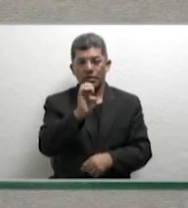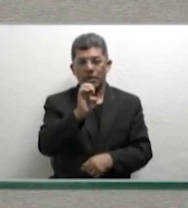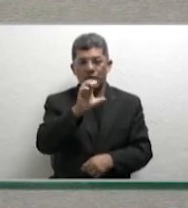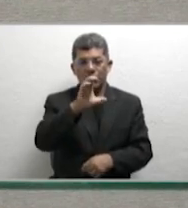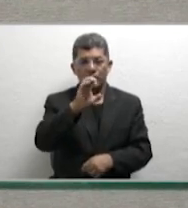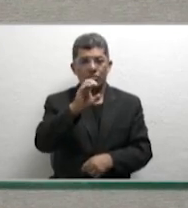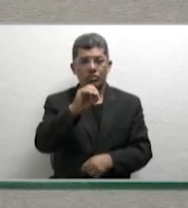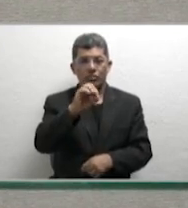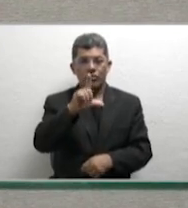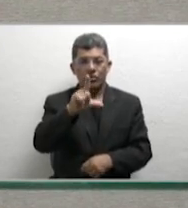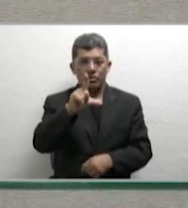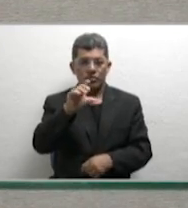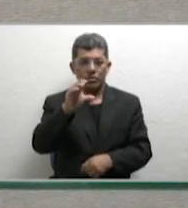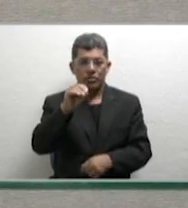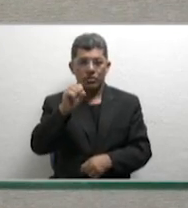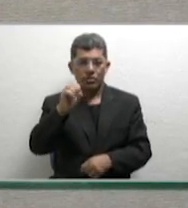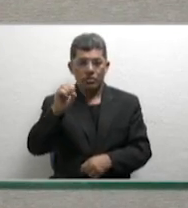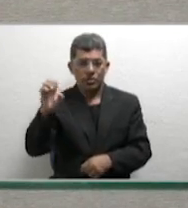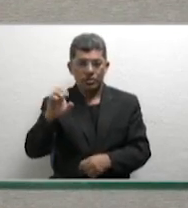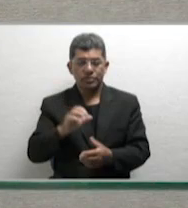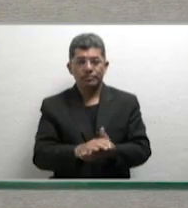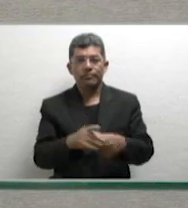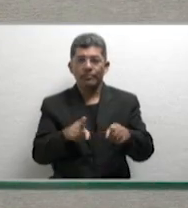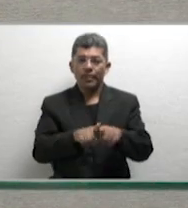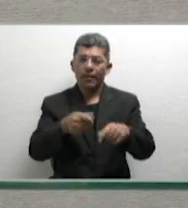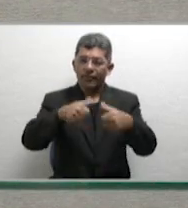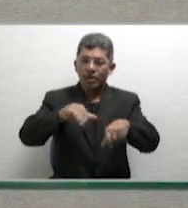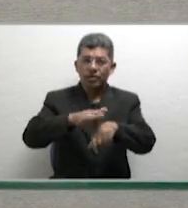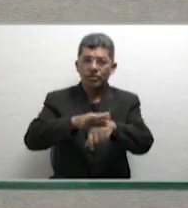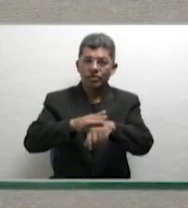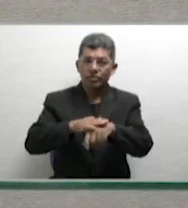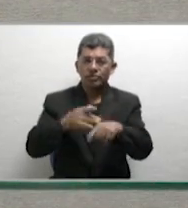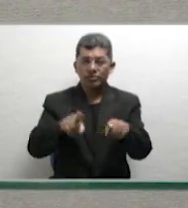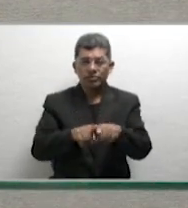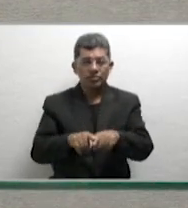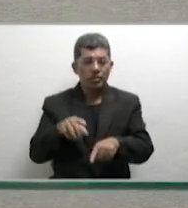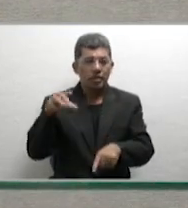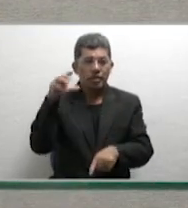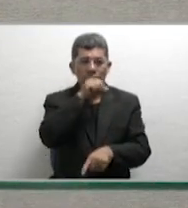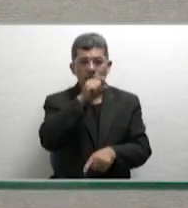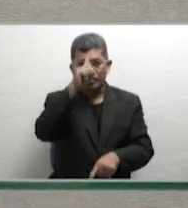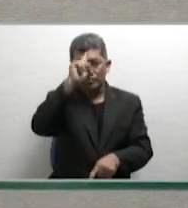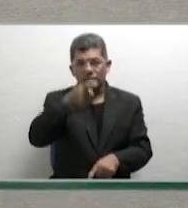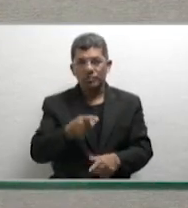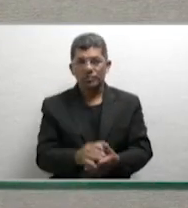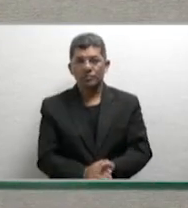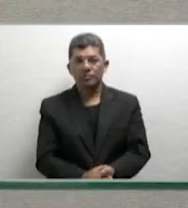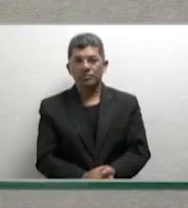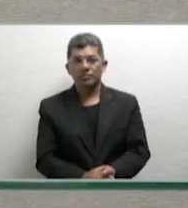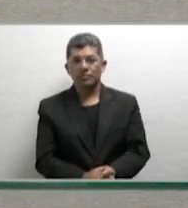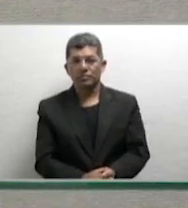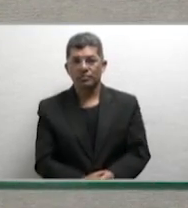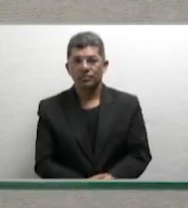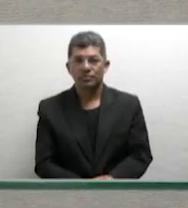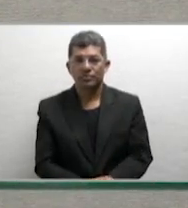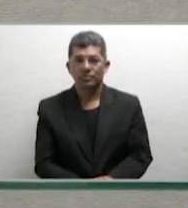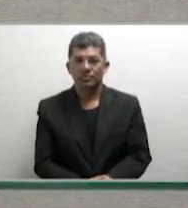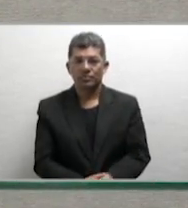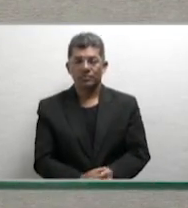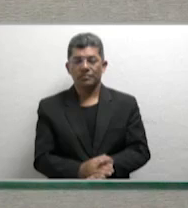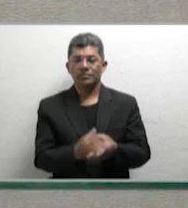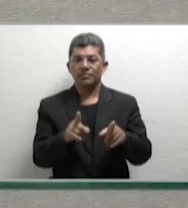feito pelo governo do estado do Amazonas, conseguiu de imediato autorização no mesmo dia pela gravidade